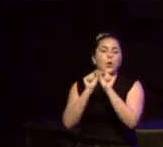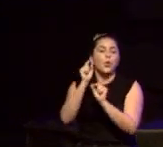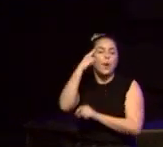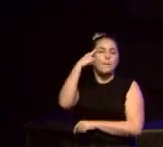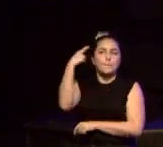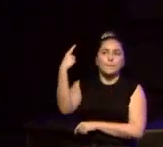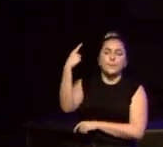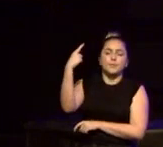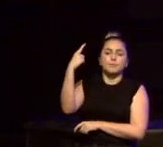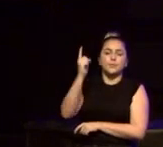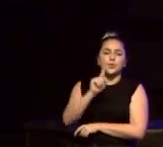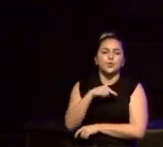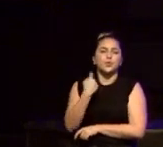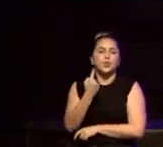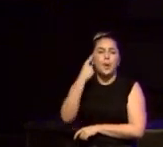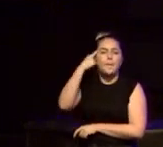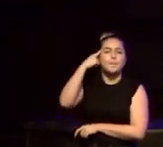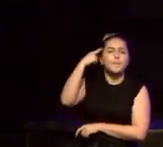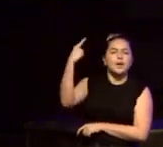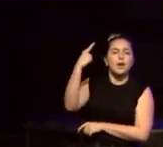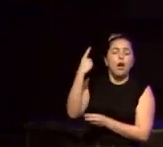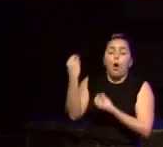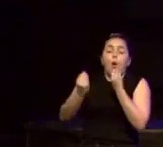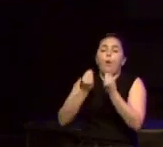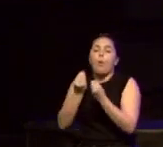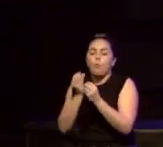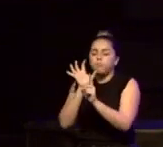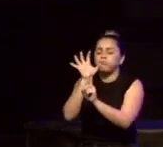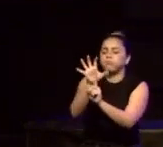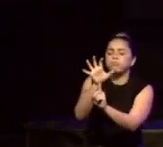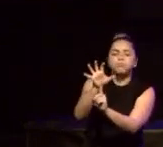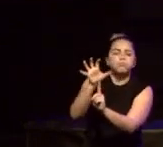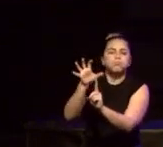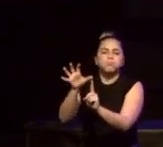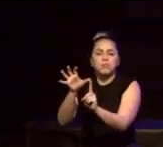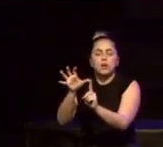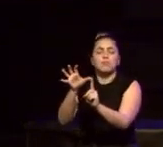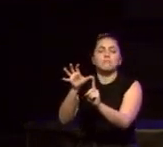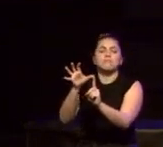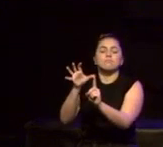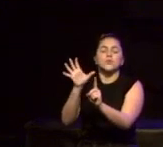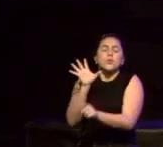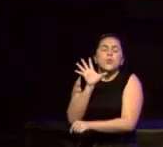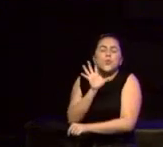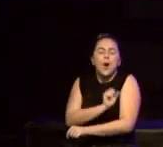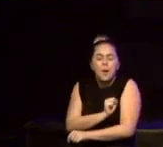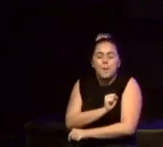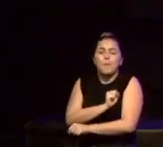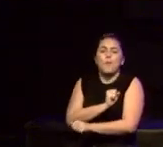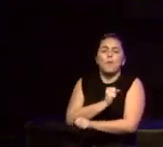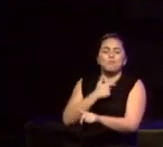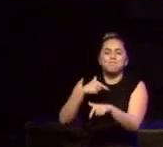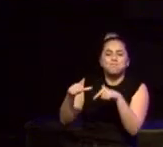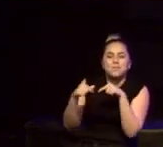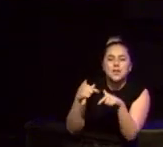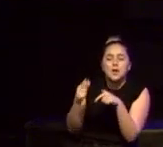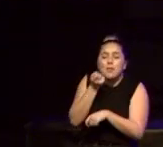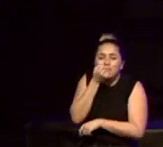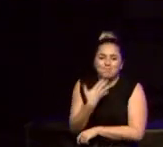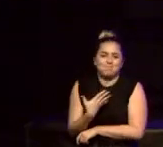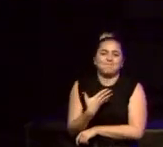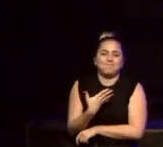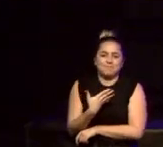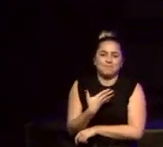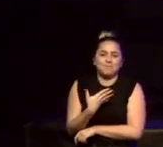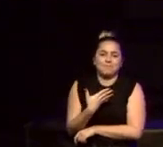pensar? Pensemos em como motivar uns aos outros na prática do amor e das boas obras. A gente